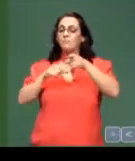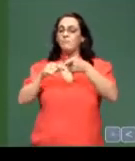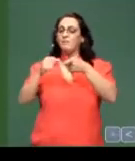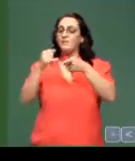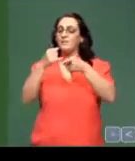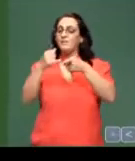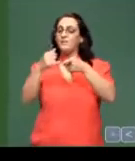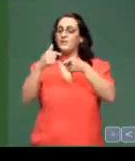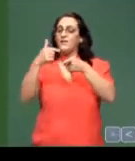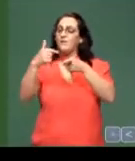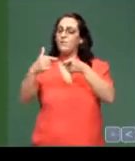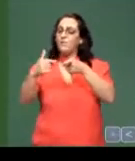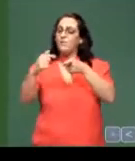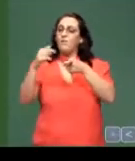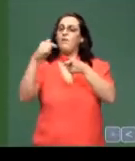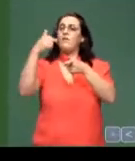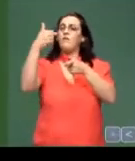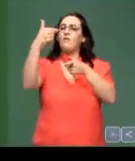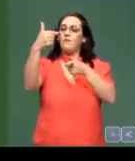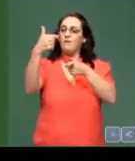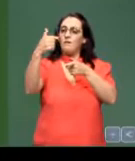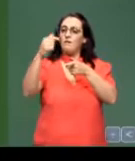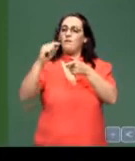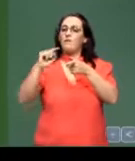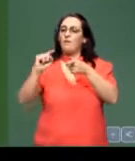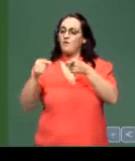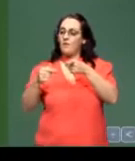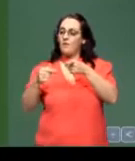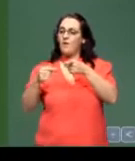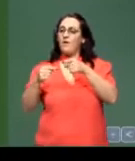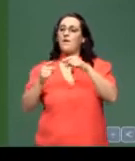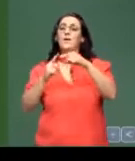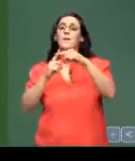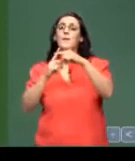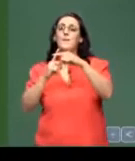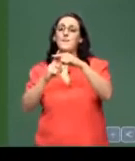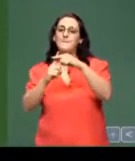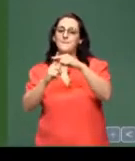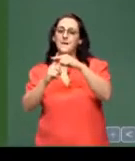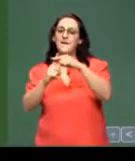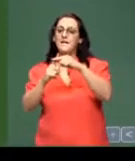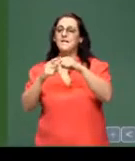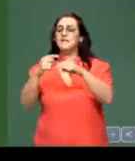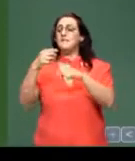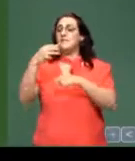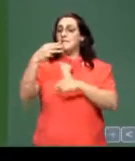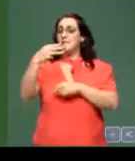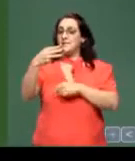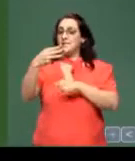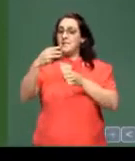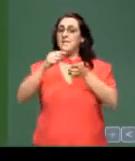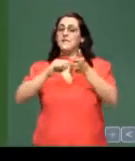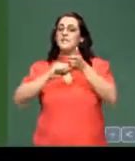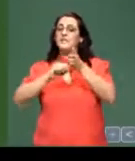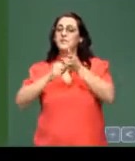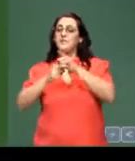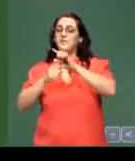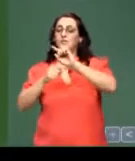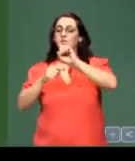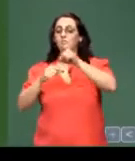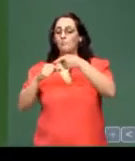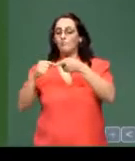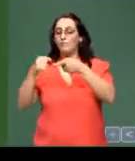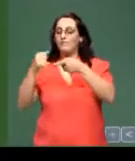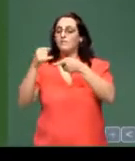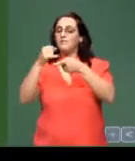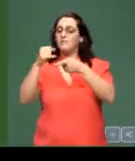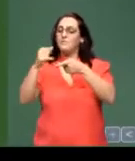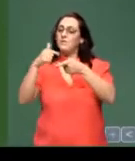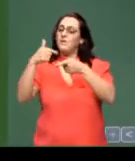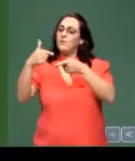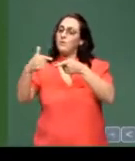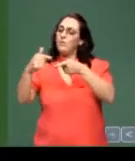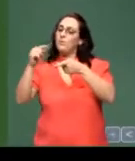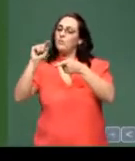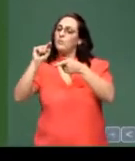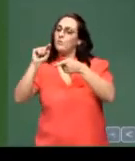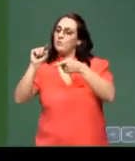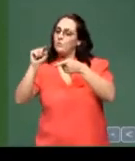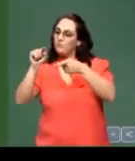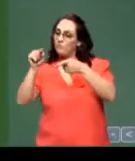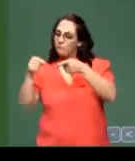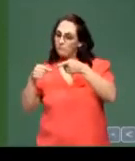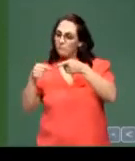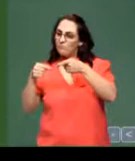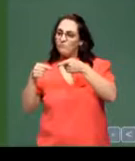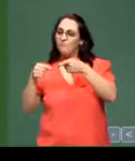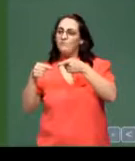menos 2 elevado ao quadrado, mais 3 vezes, professor Eliana acabou de falar, abre parênteses, porque tem